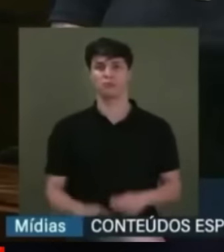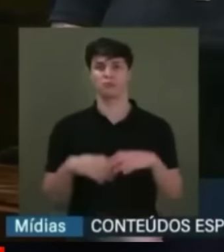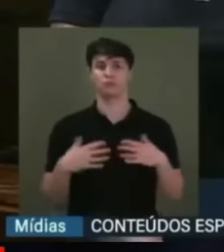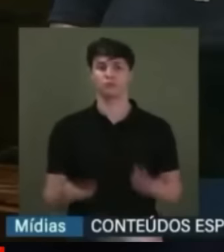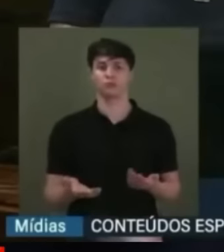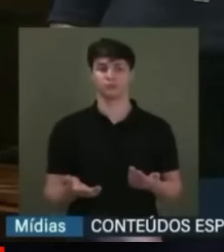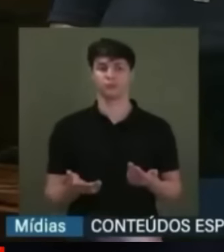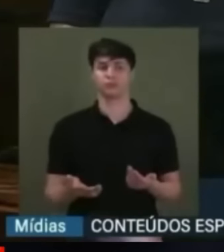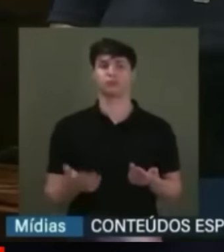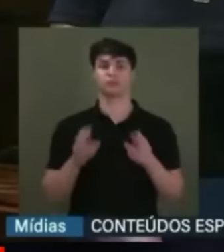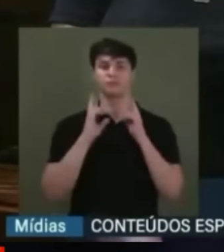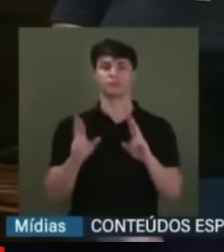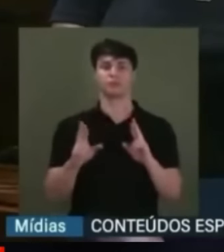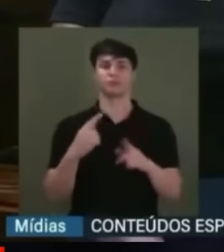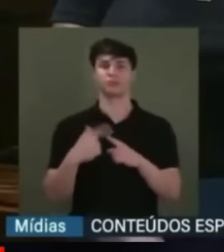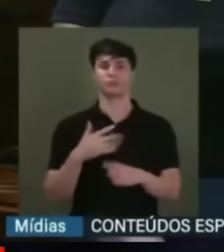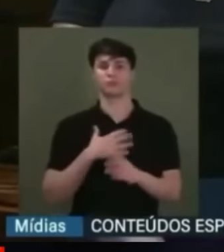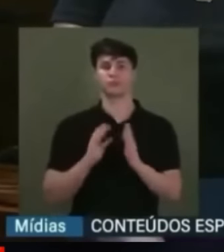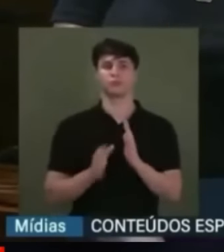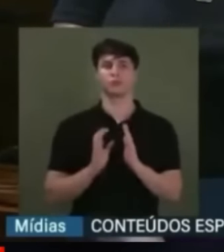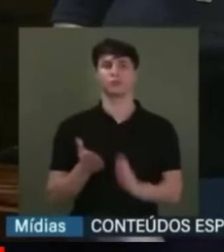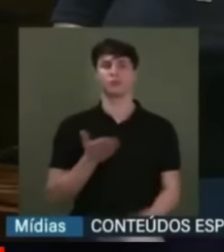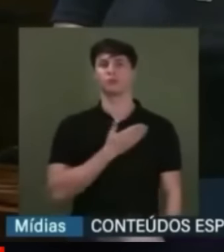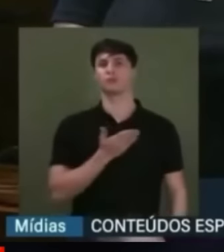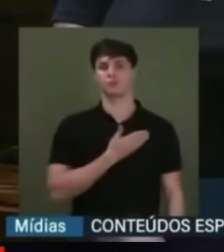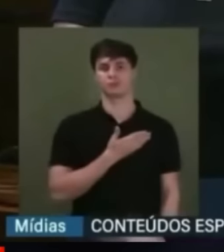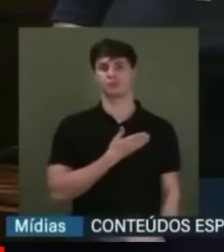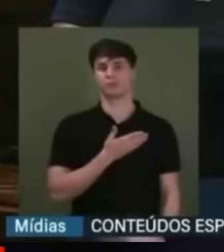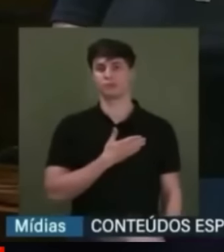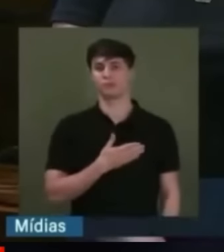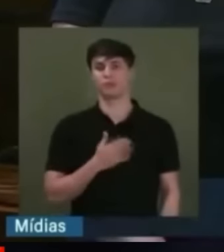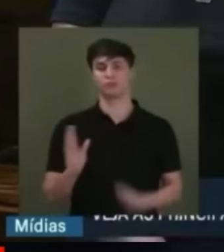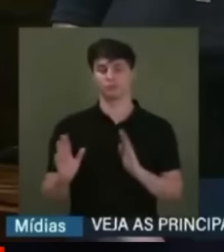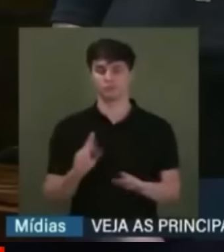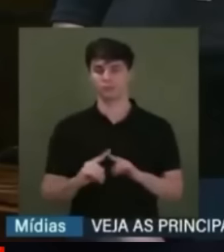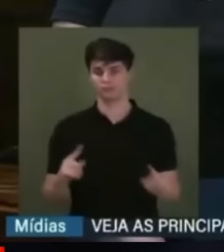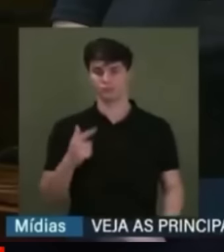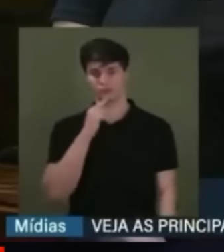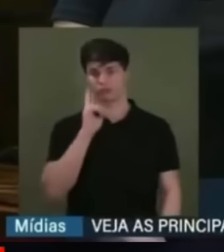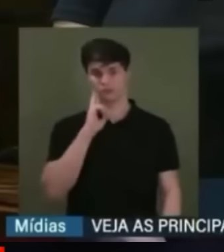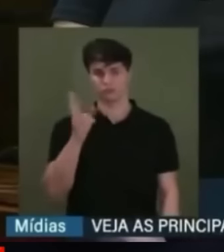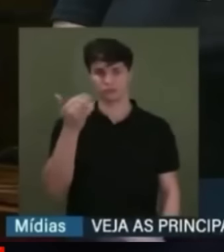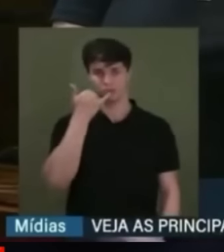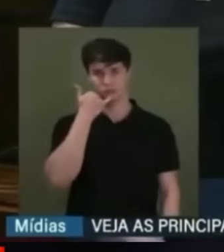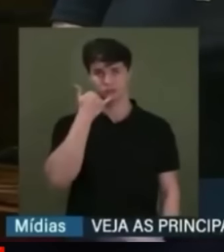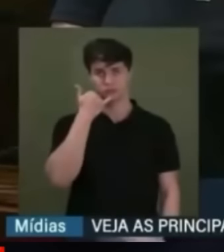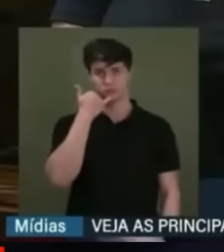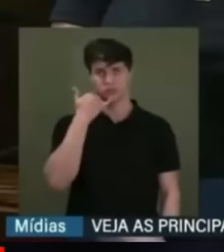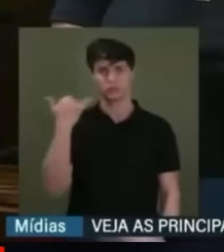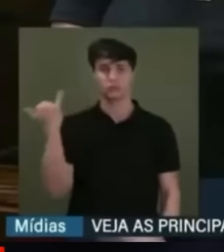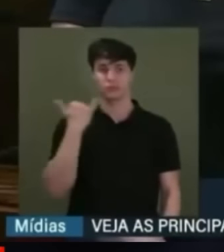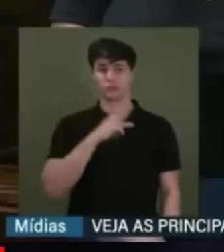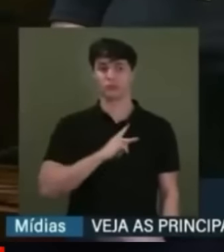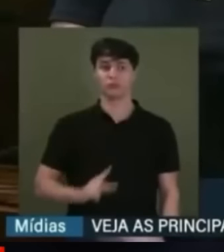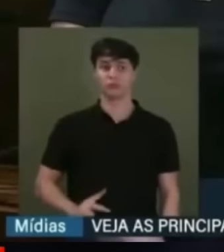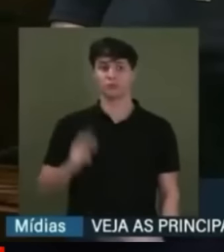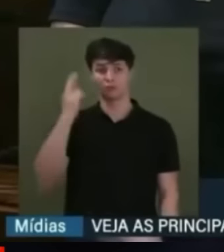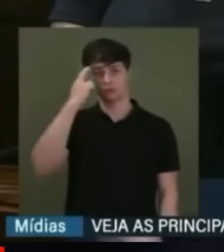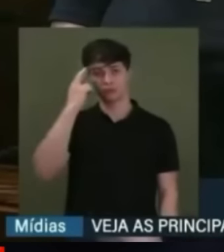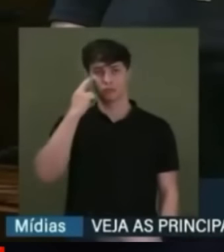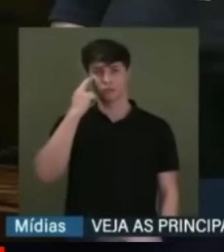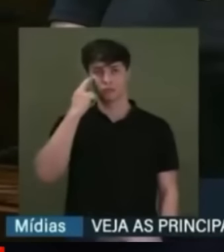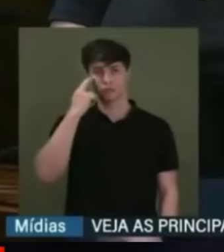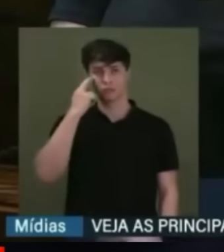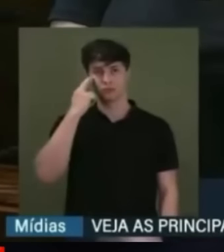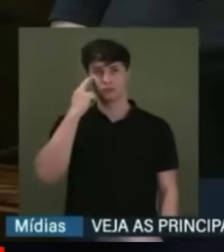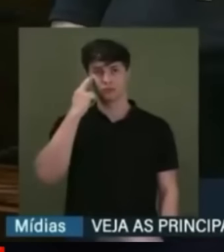e aqui eu tenho o maior respeito de Vossa Excelência, não é por ser do meu partido, por ser até meu amigo pessoal, um amigo que eu fiz esse mandato. Mas o fato de Vossa Excelência receber um telefonema, pelo que me foi informado, do presidente do Senado, Rodrigo Pacheco,